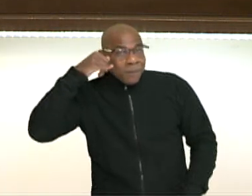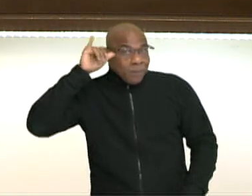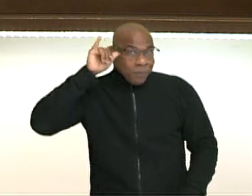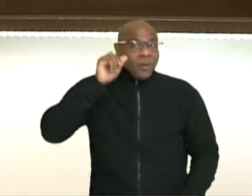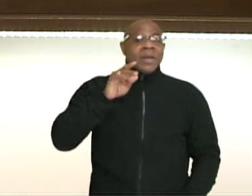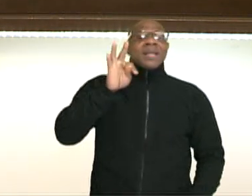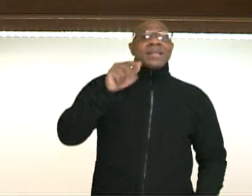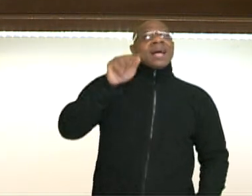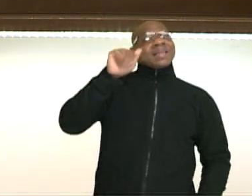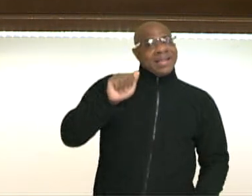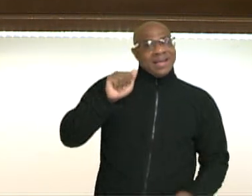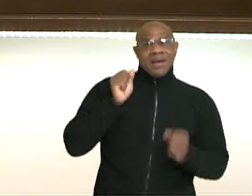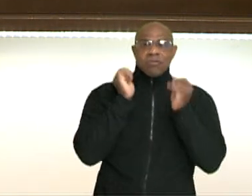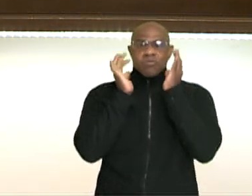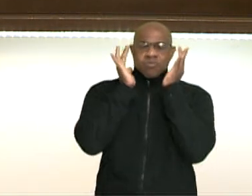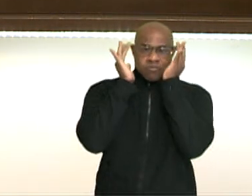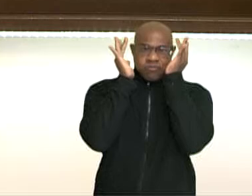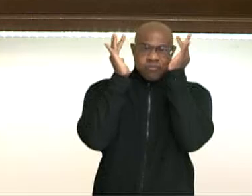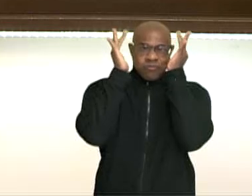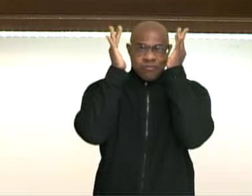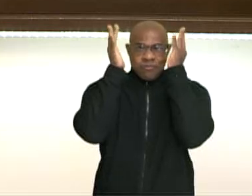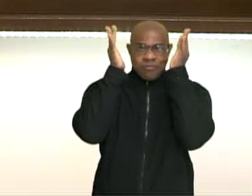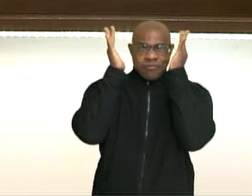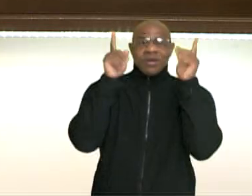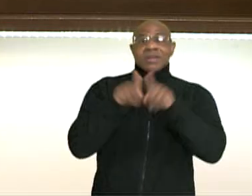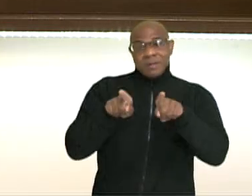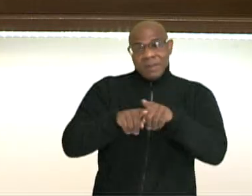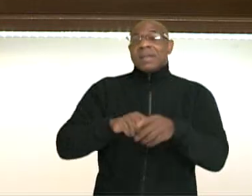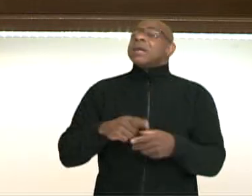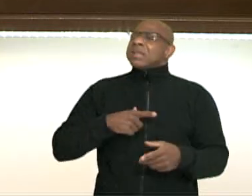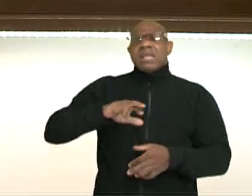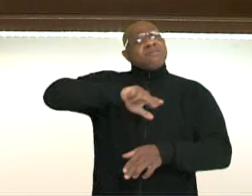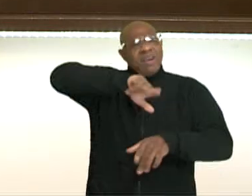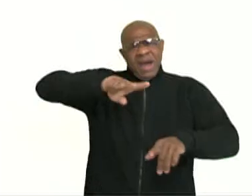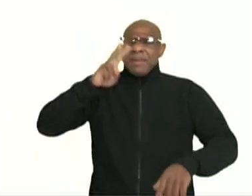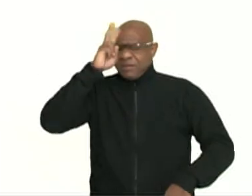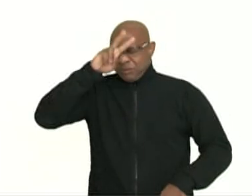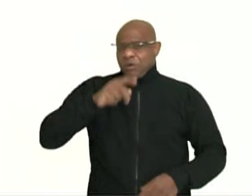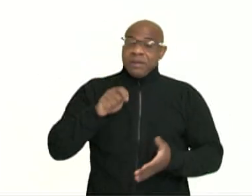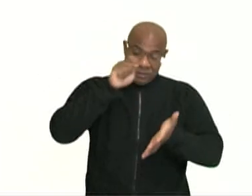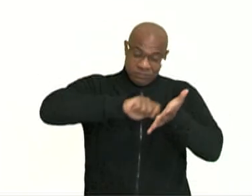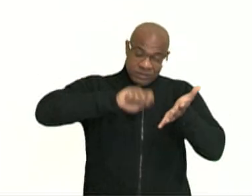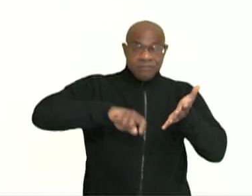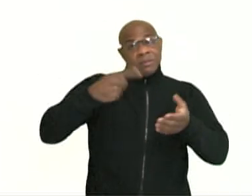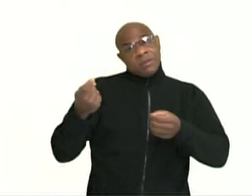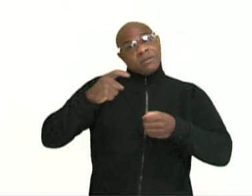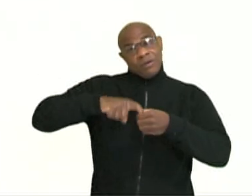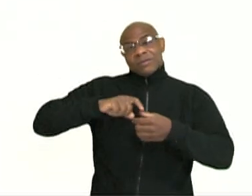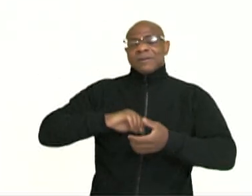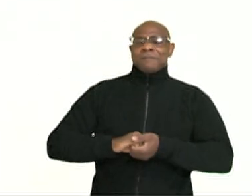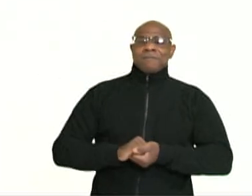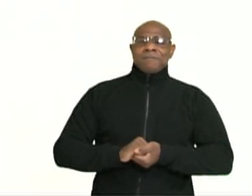3 lendas para vocês anotarem ou lembrar de outras, tá bom? Daqui a pouquinho a gente volta.